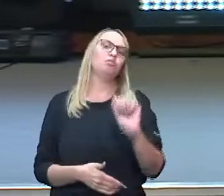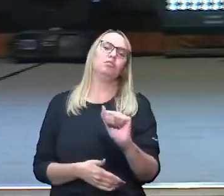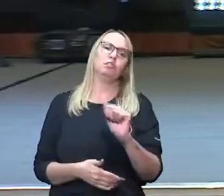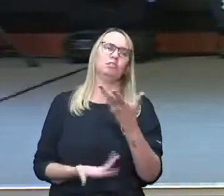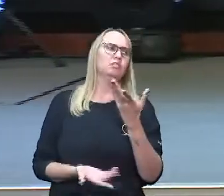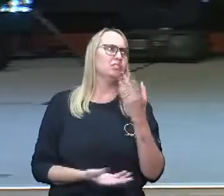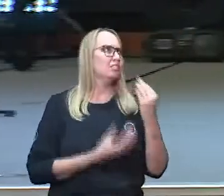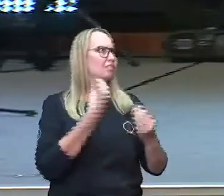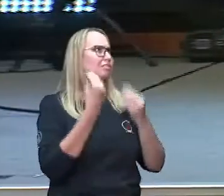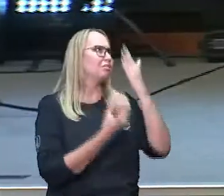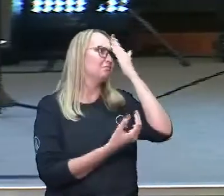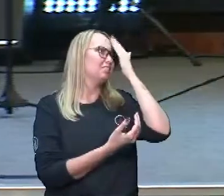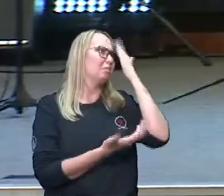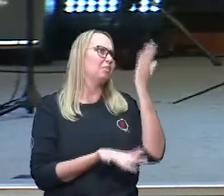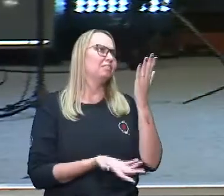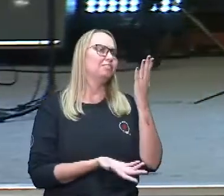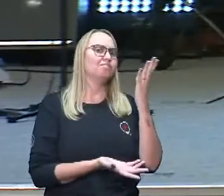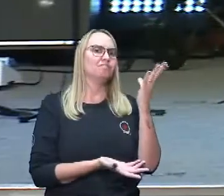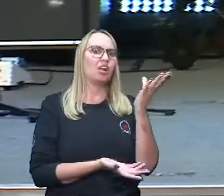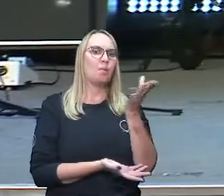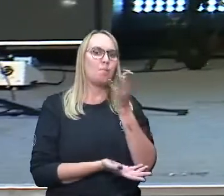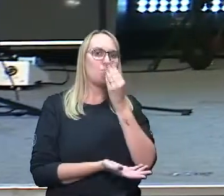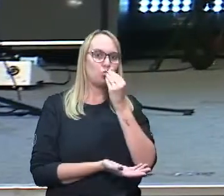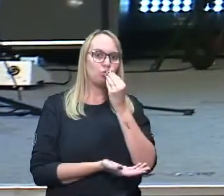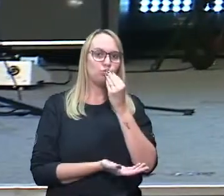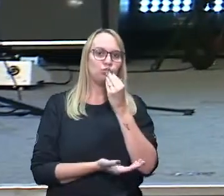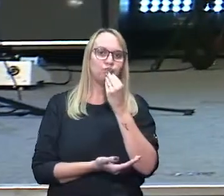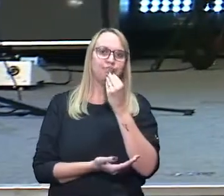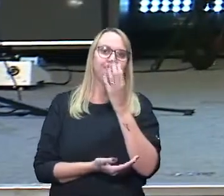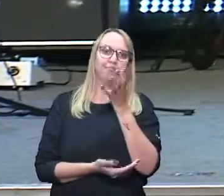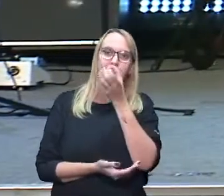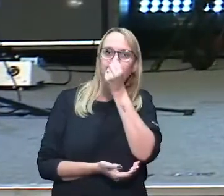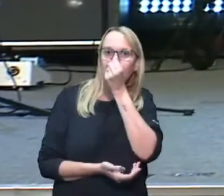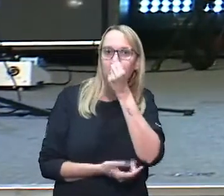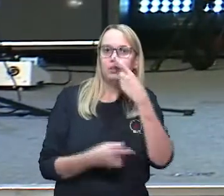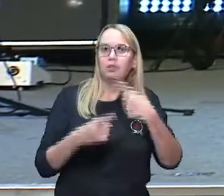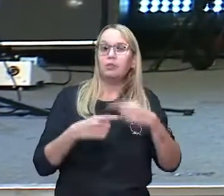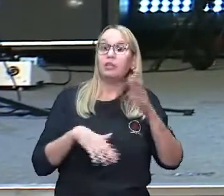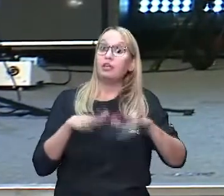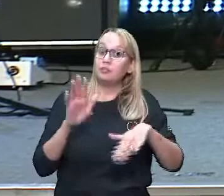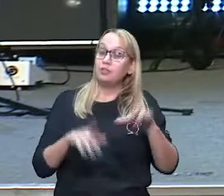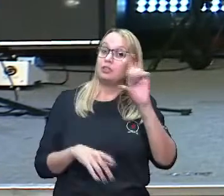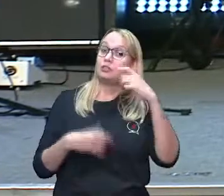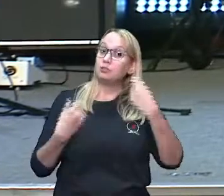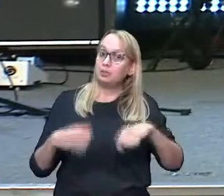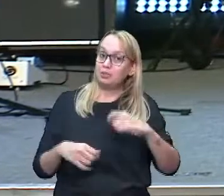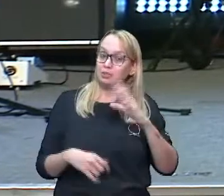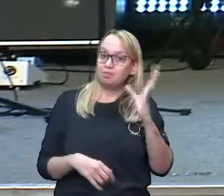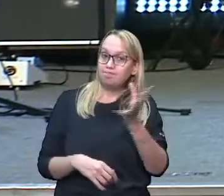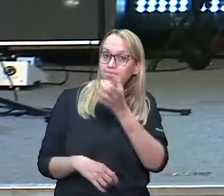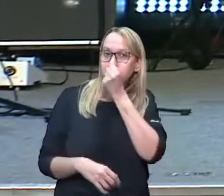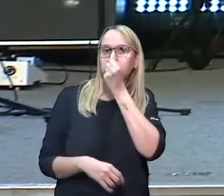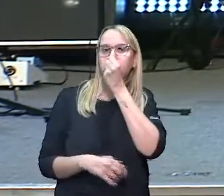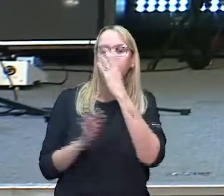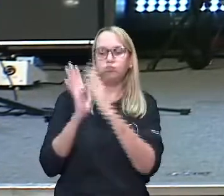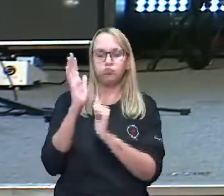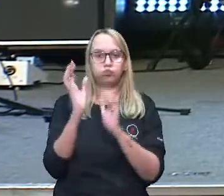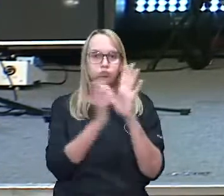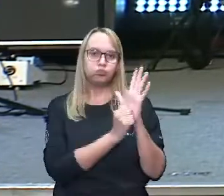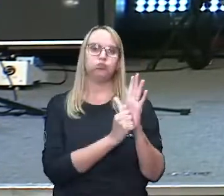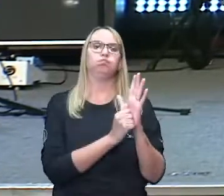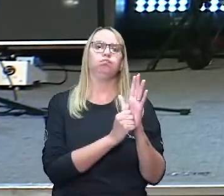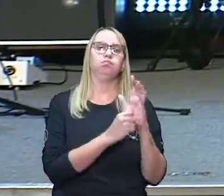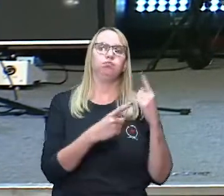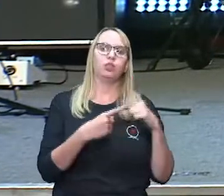vou saber? E aí ele fica mudo, porque tem hora que para a gente receber a bênção, Deus tem que tirar a nossa voz, porque senão a gente estraga.